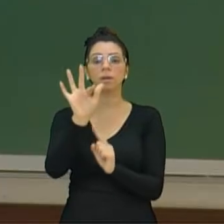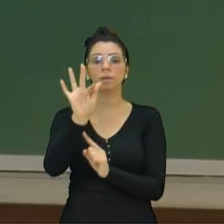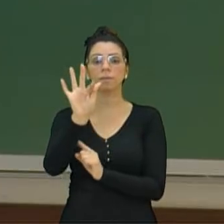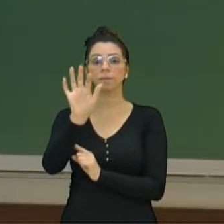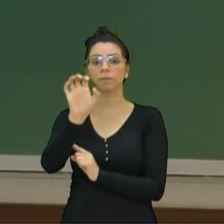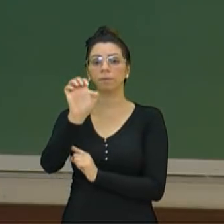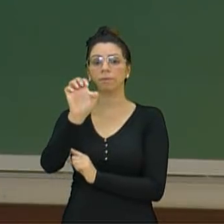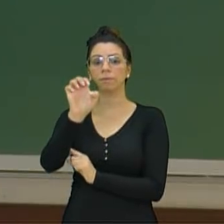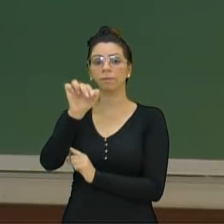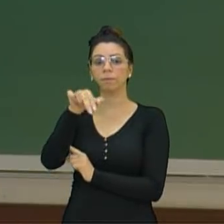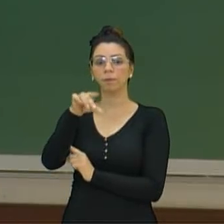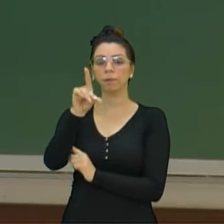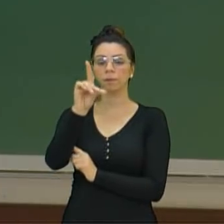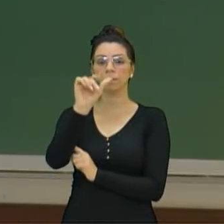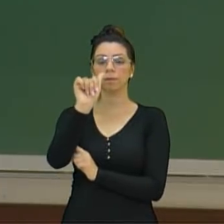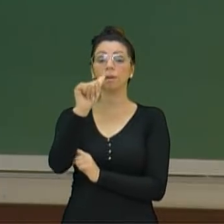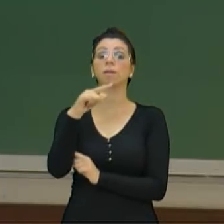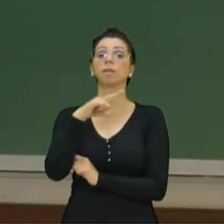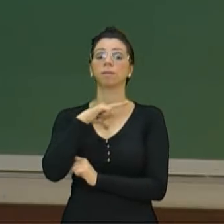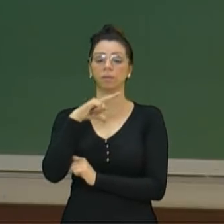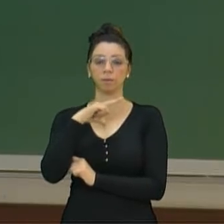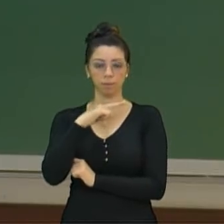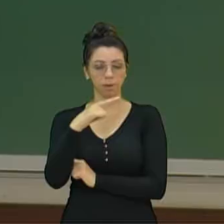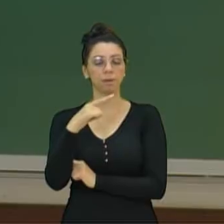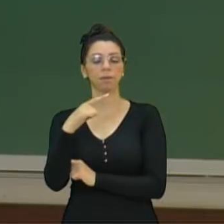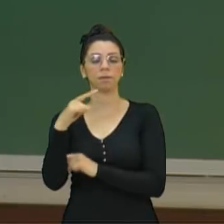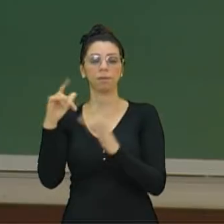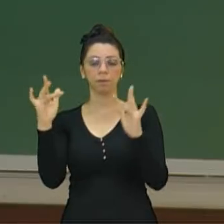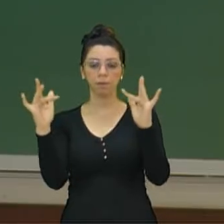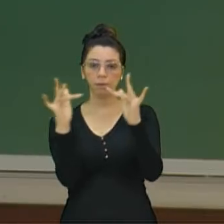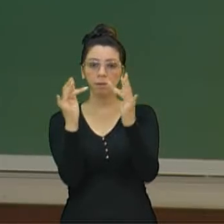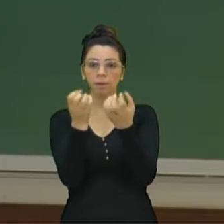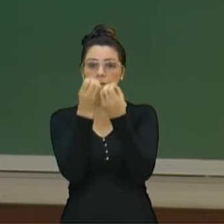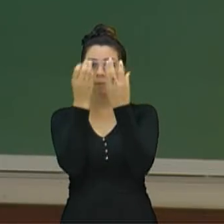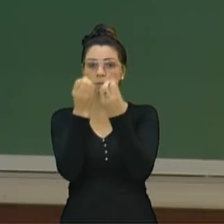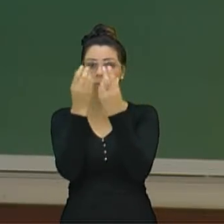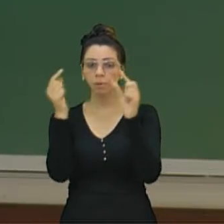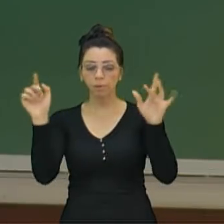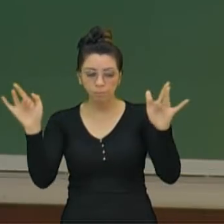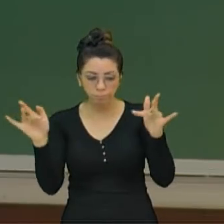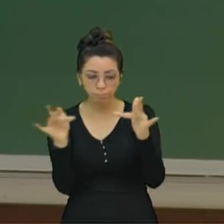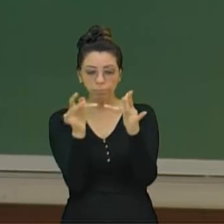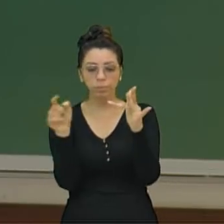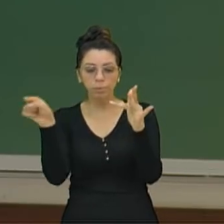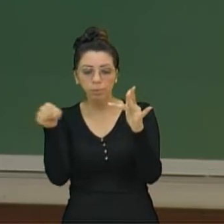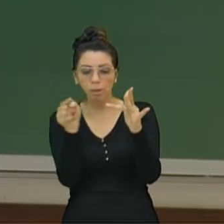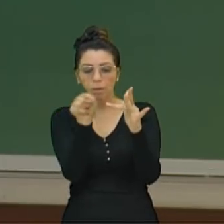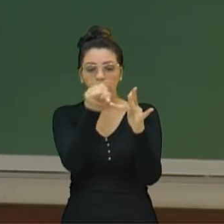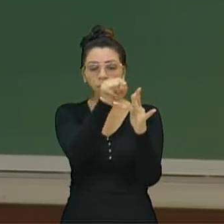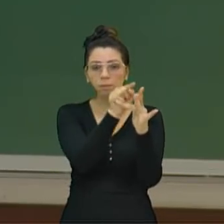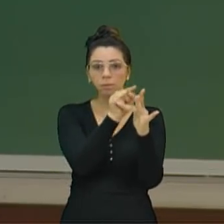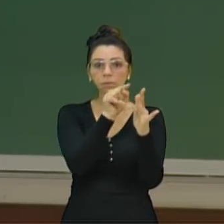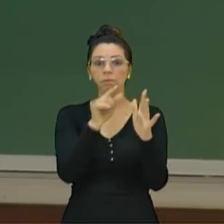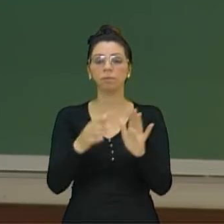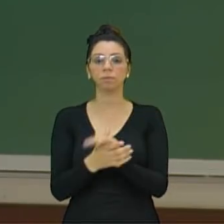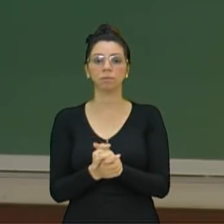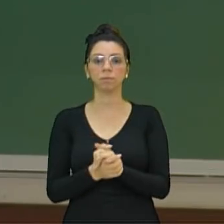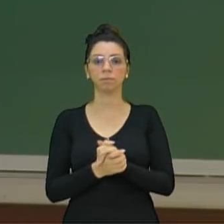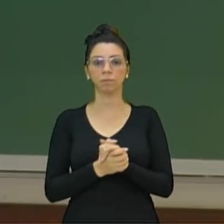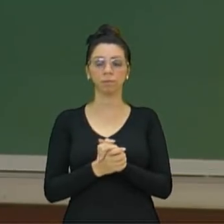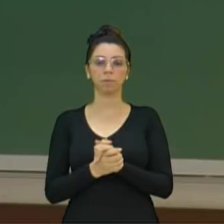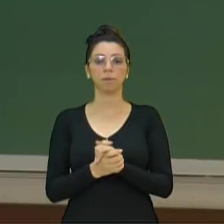sinapse, tem a transmissão da informação. Vocês viram na animação anterior. Porém, essa transmissão não